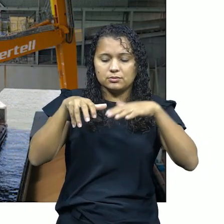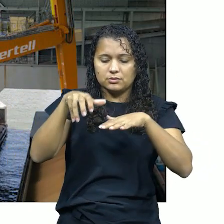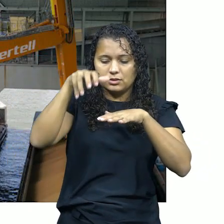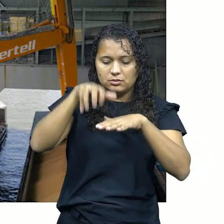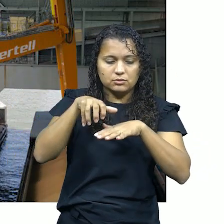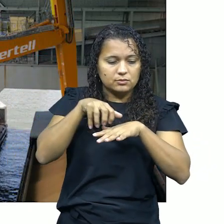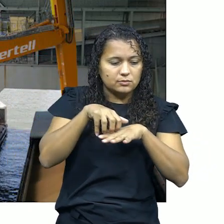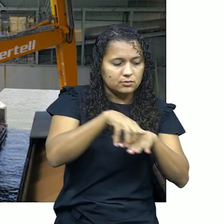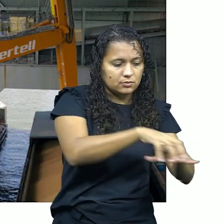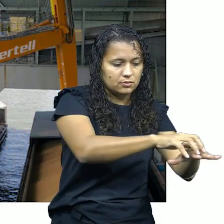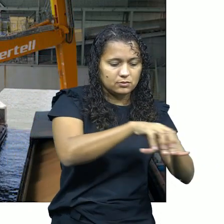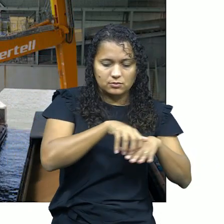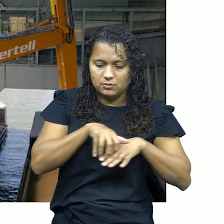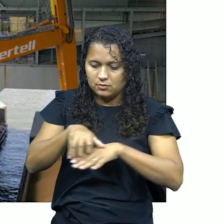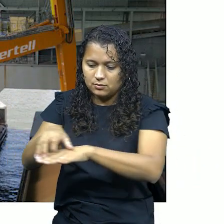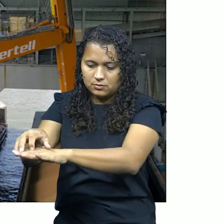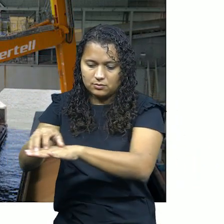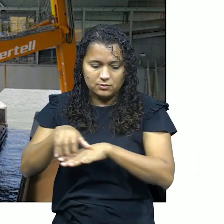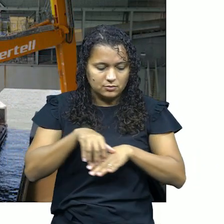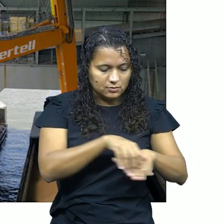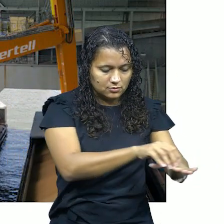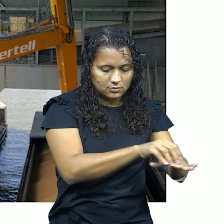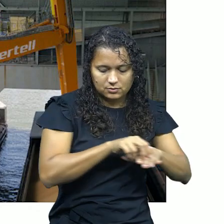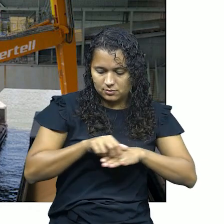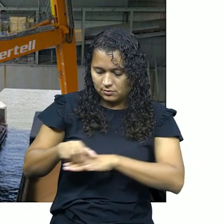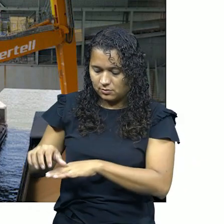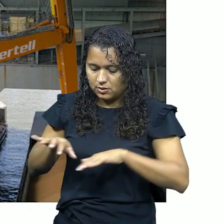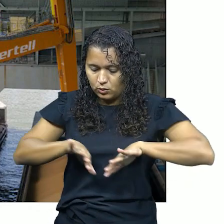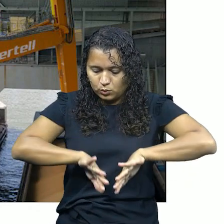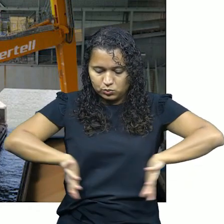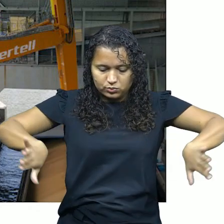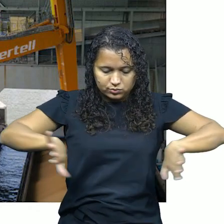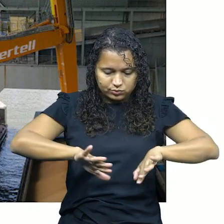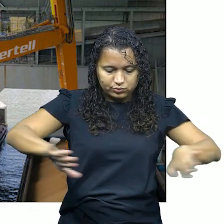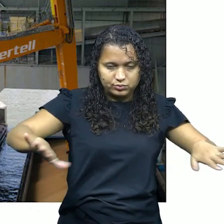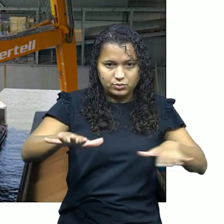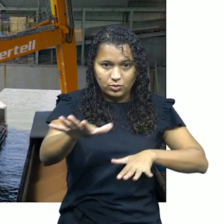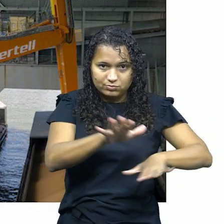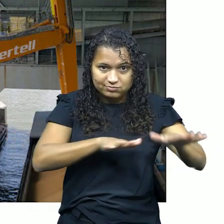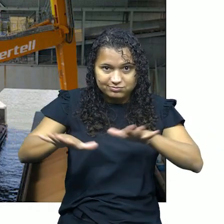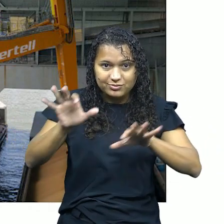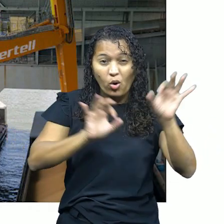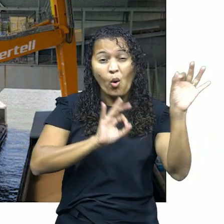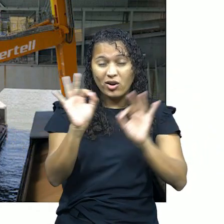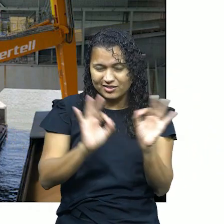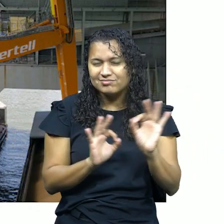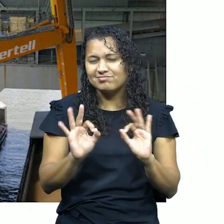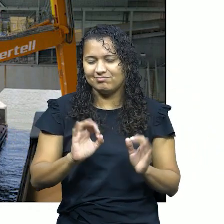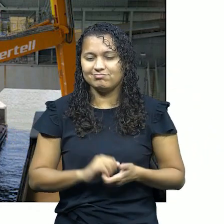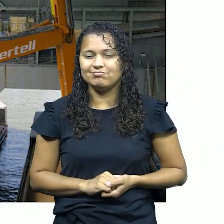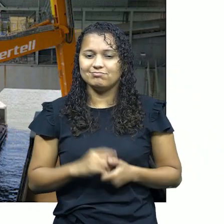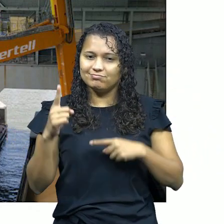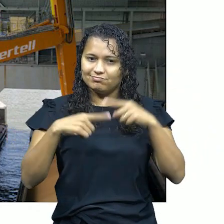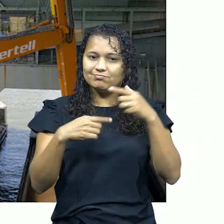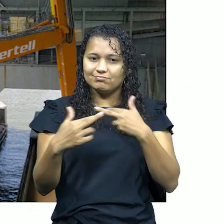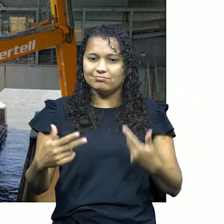preciso estar colocando um trator ali dentro para estar empurrando essa mercadoria para os lados.